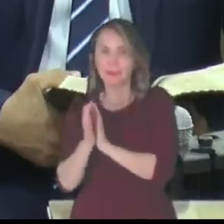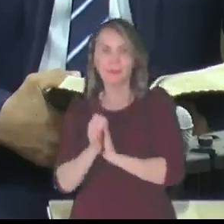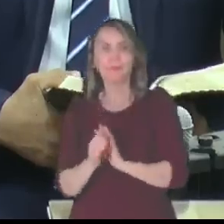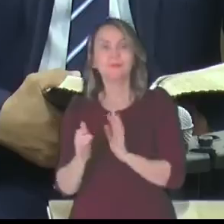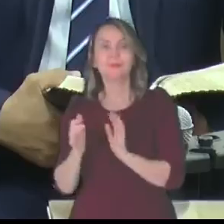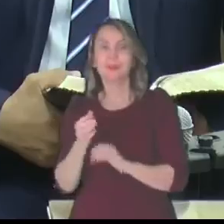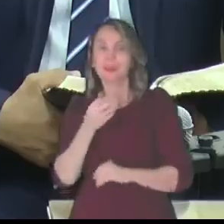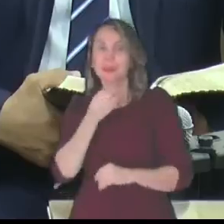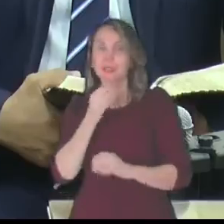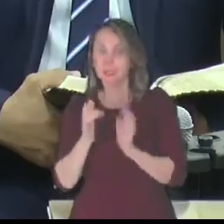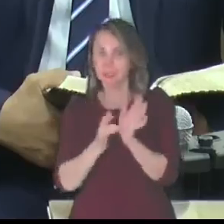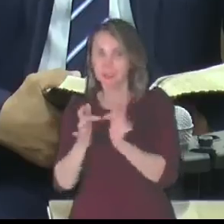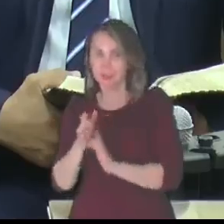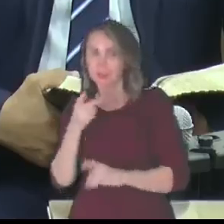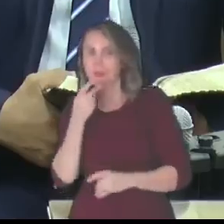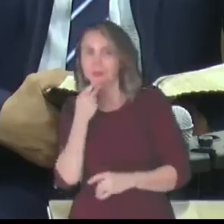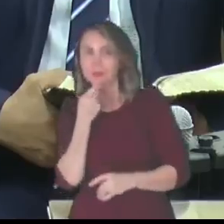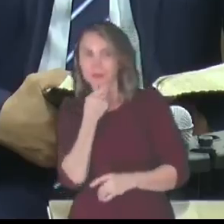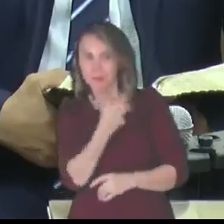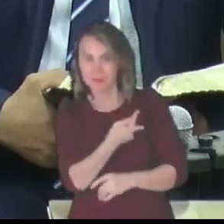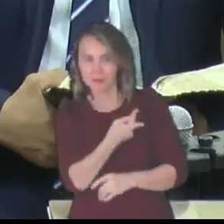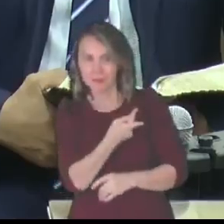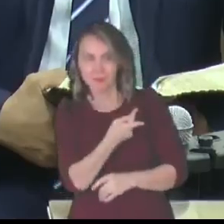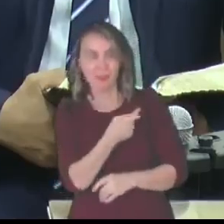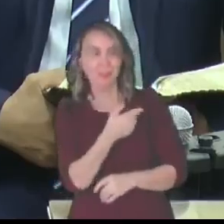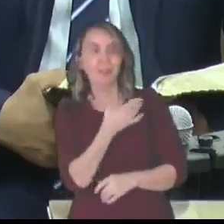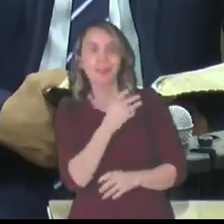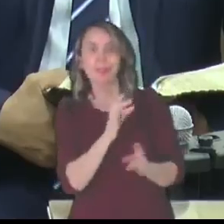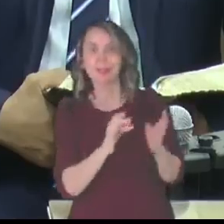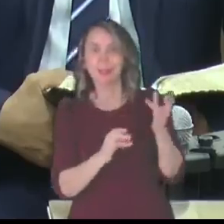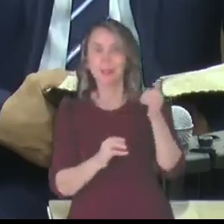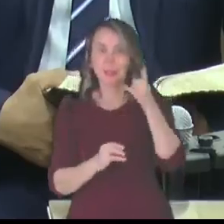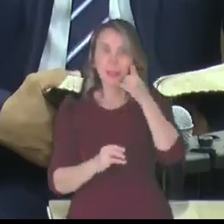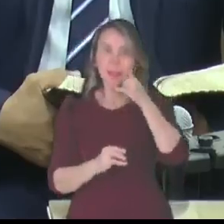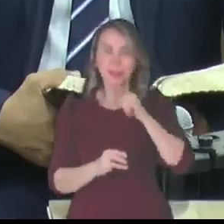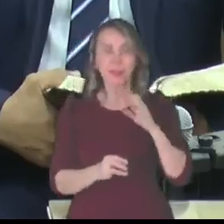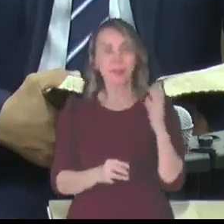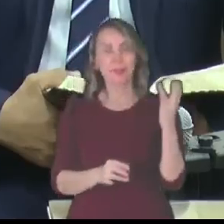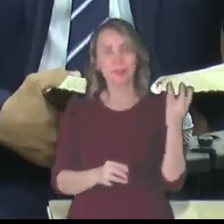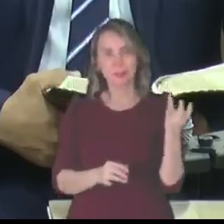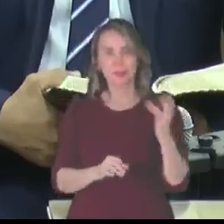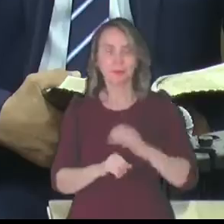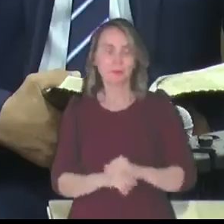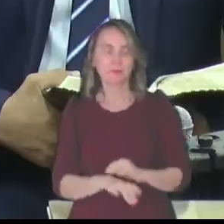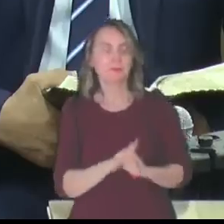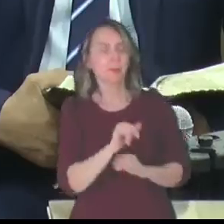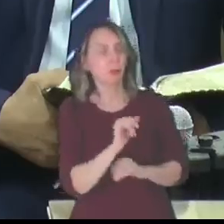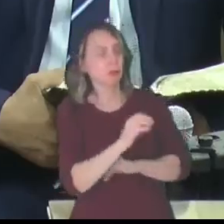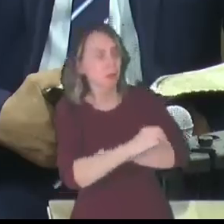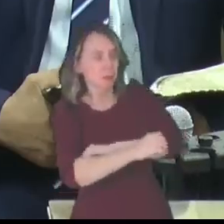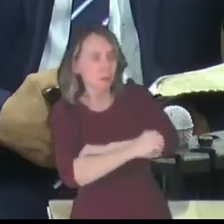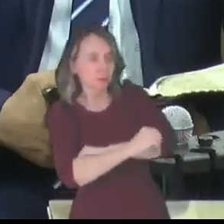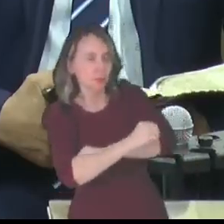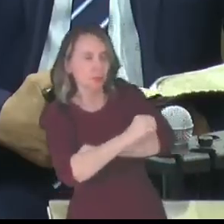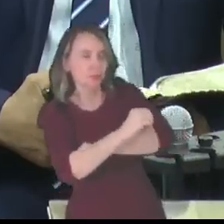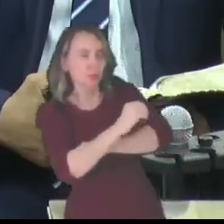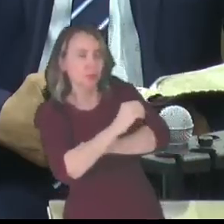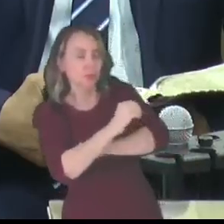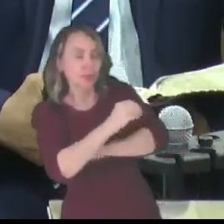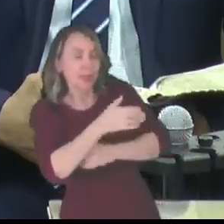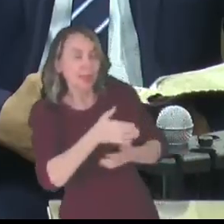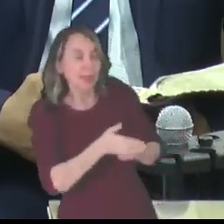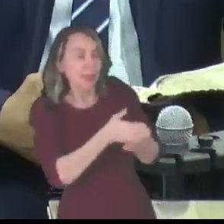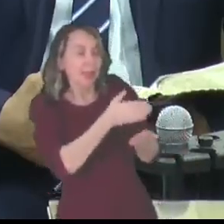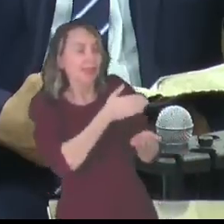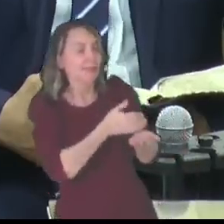minha noiva antes que amanhã é seu dia antes que sofrem as brisas do amanhecer e fujam as